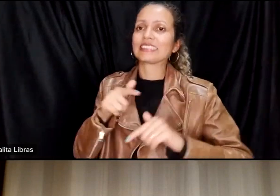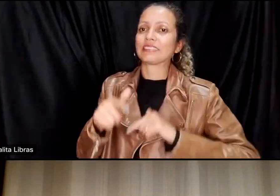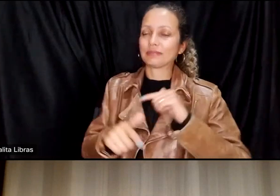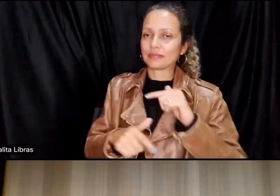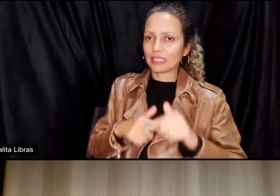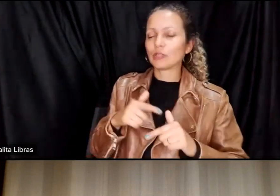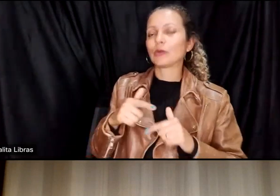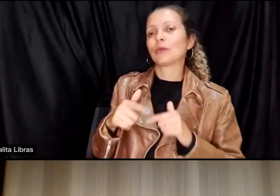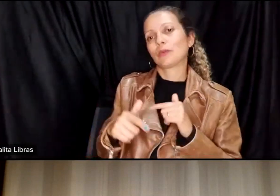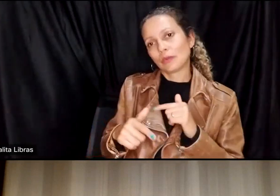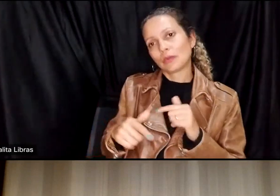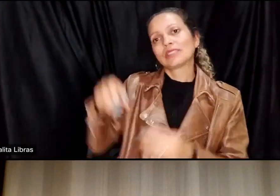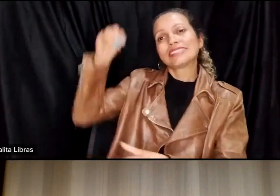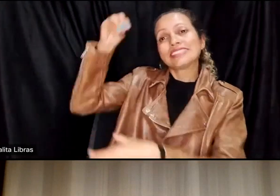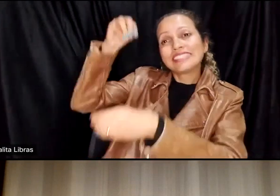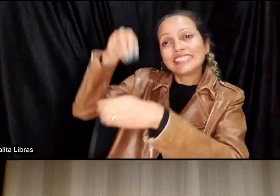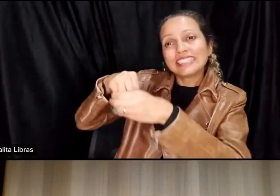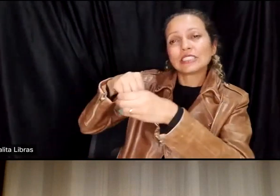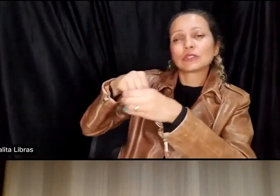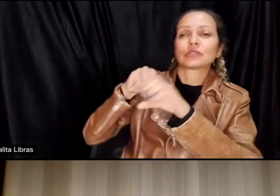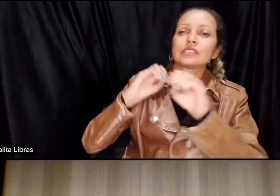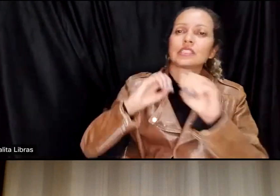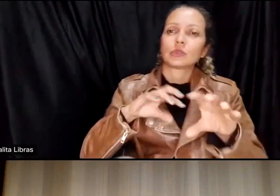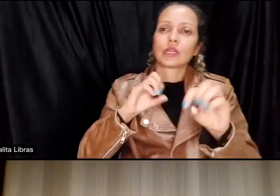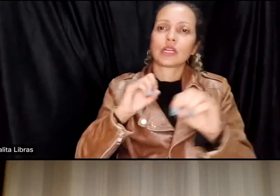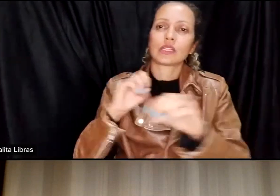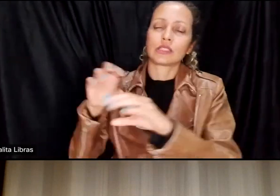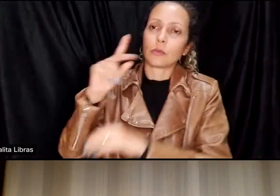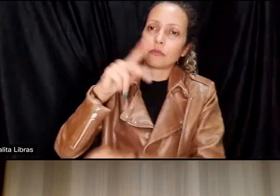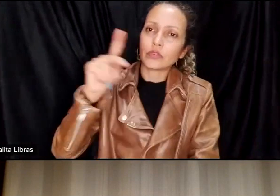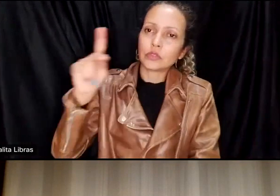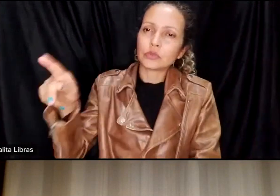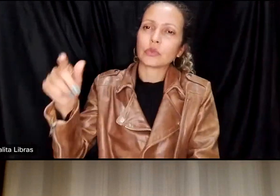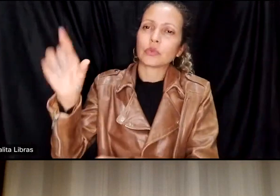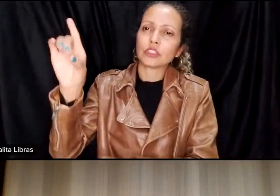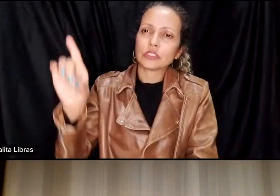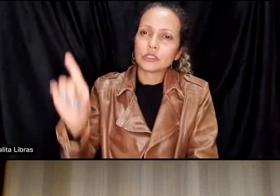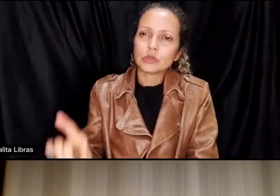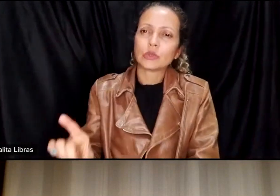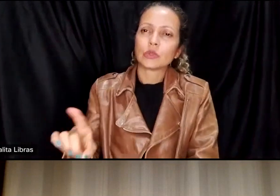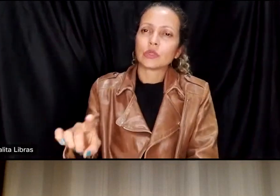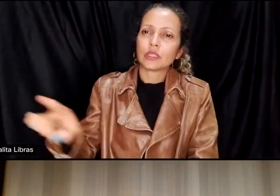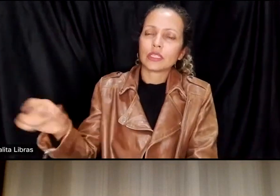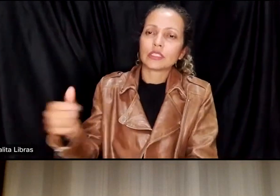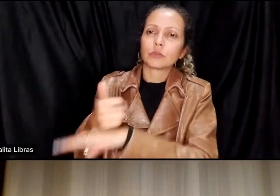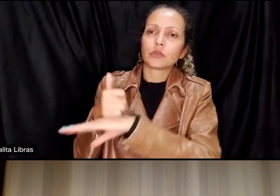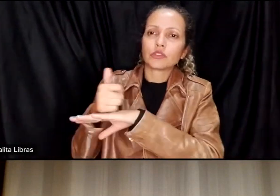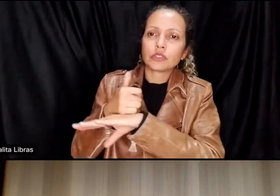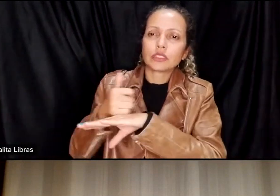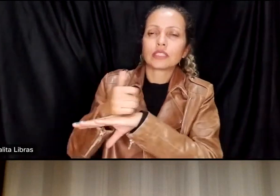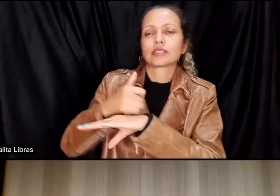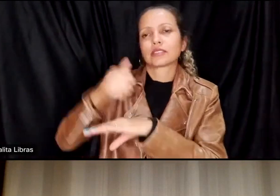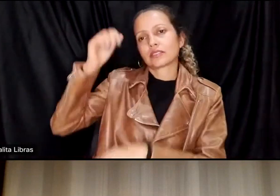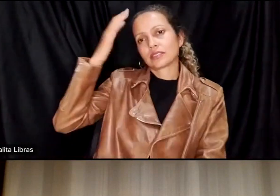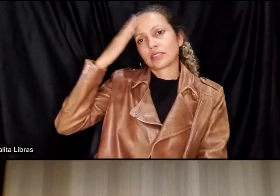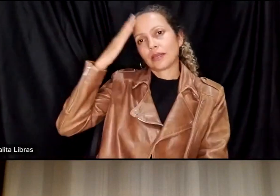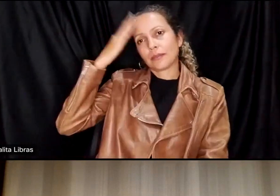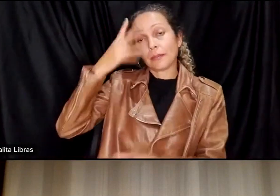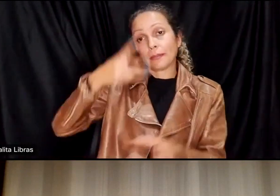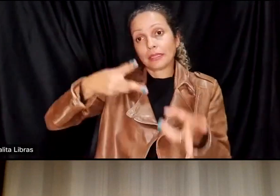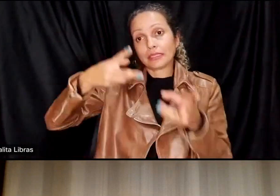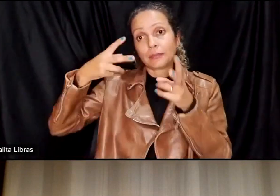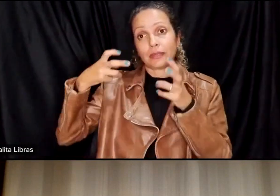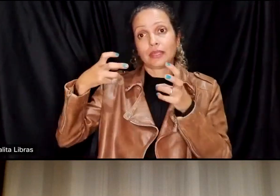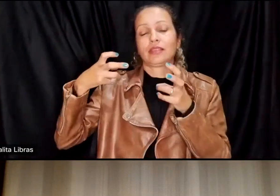da educação. Né? Para que os próprios profissionais da educação tenham esse olhar. Que uma criança que